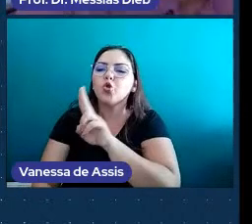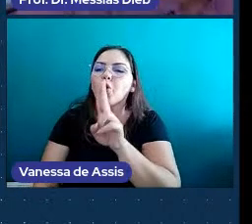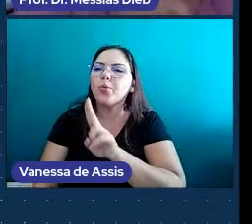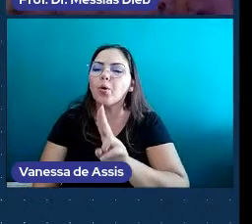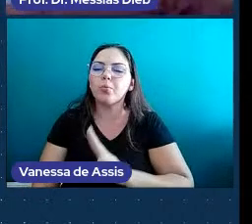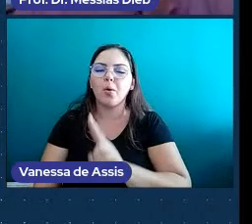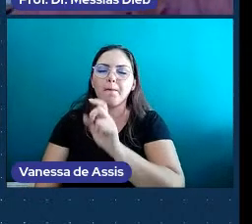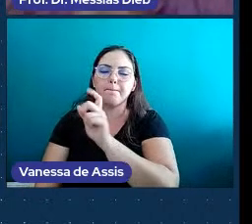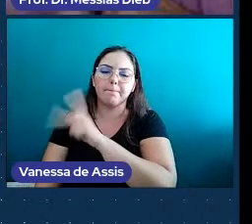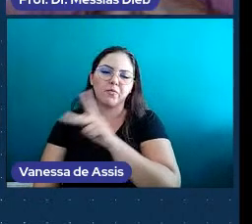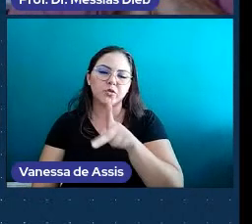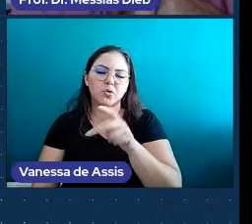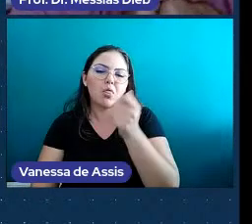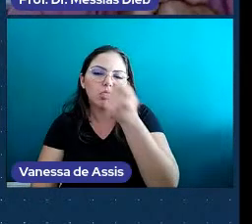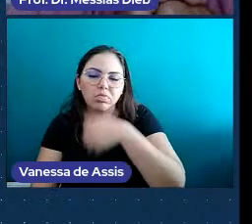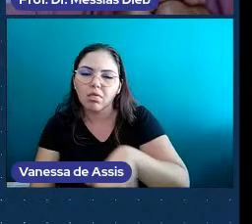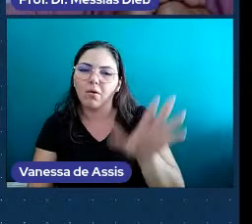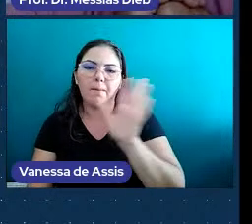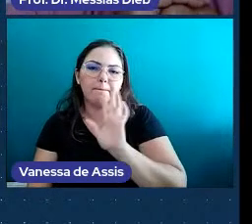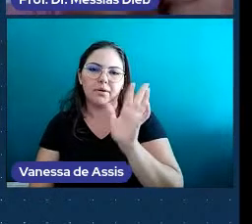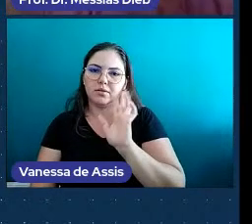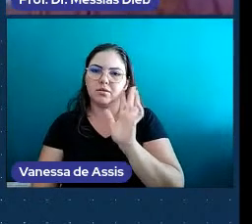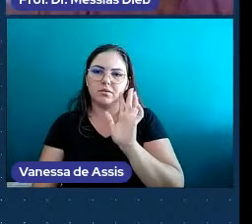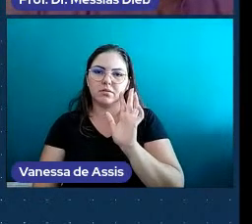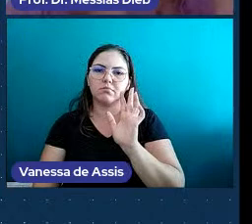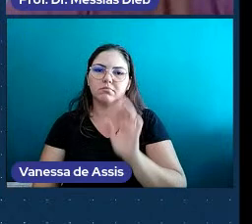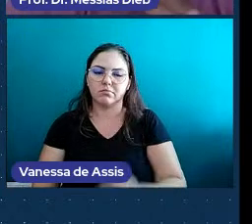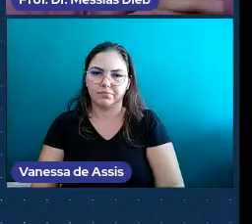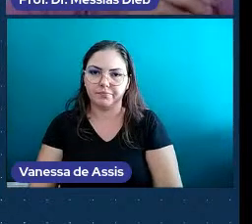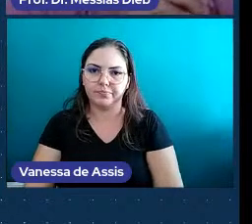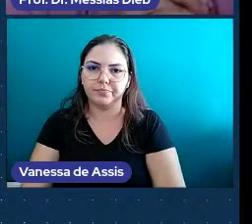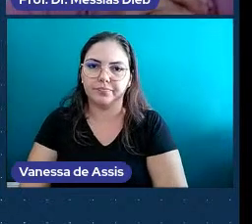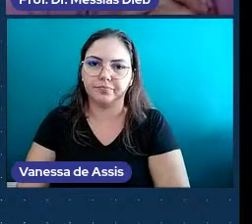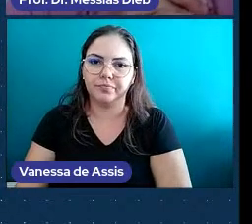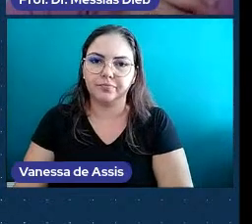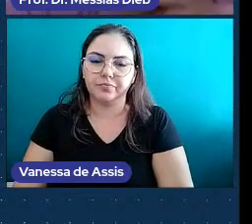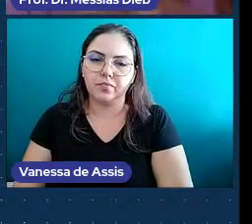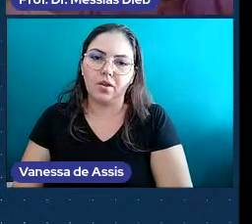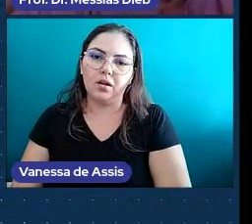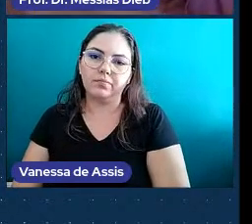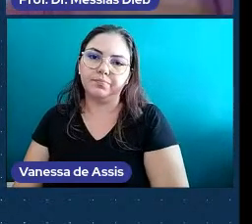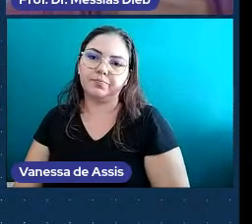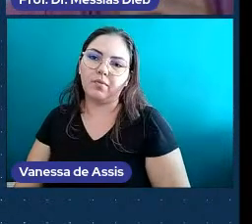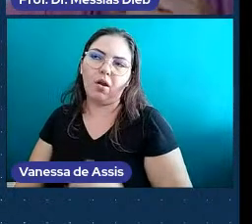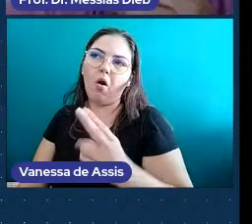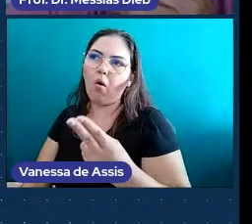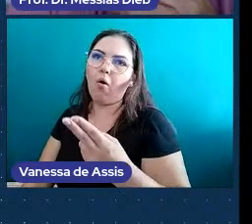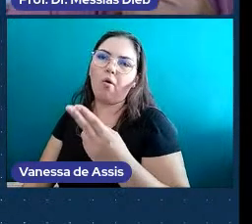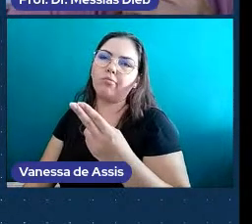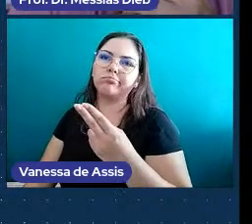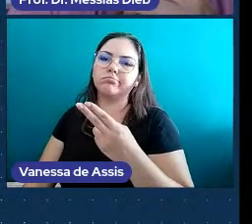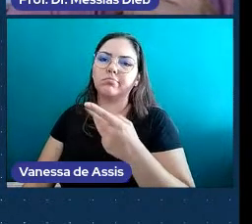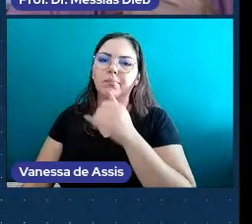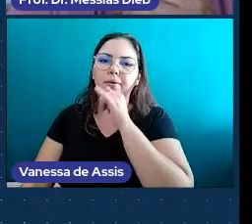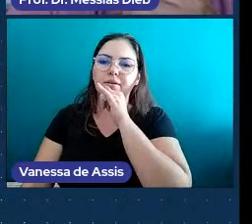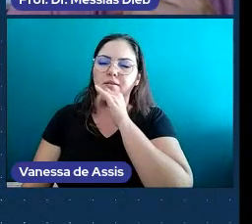da sede do Aracati. Mas eu não preciso dizer qual é ela ou quais são elas, né?